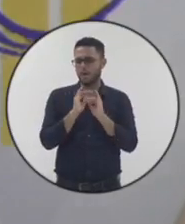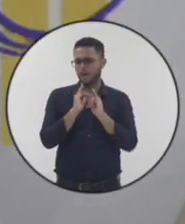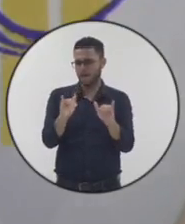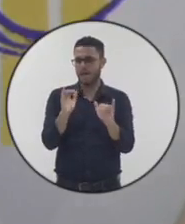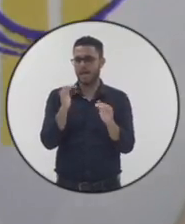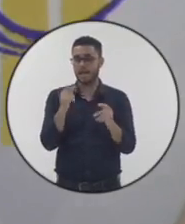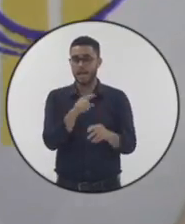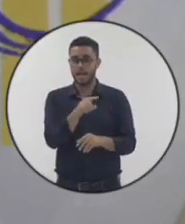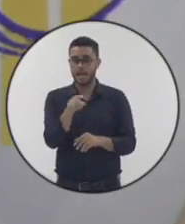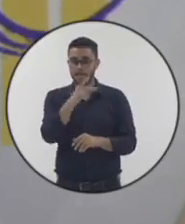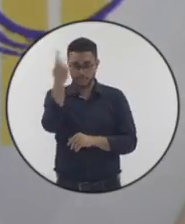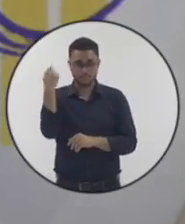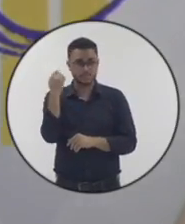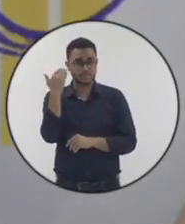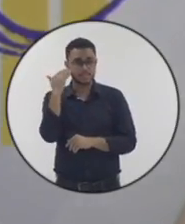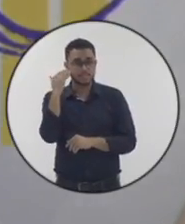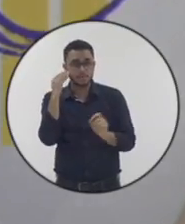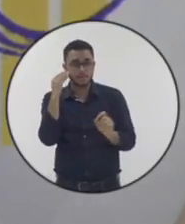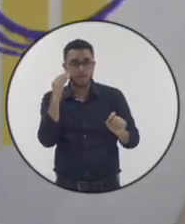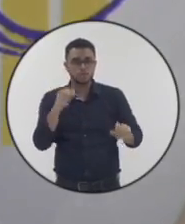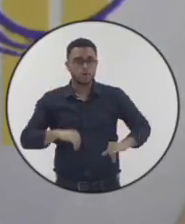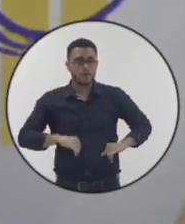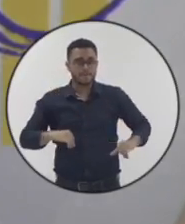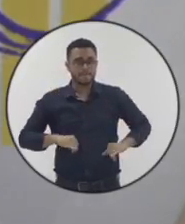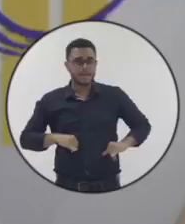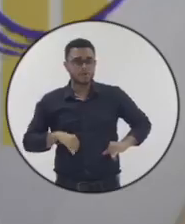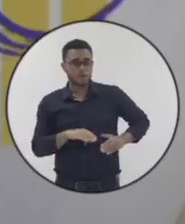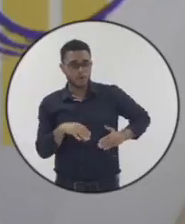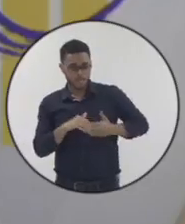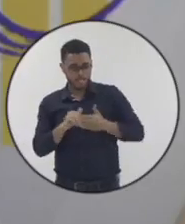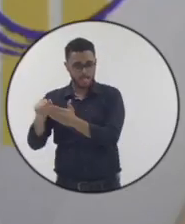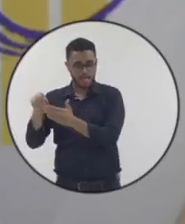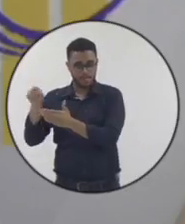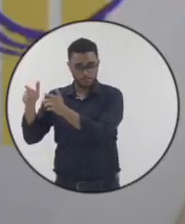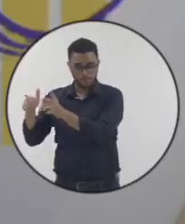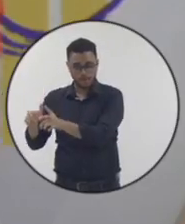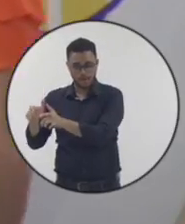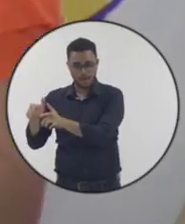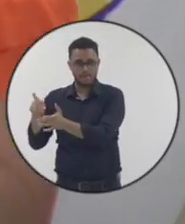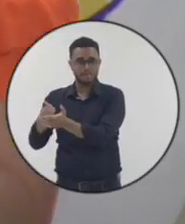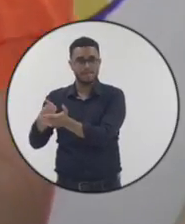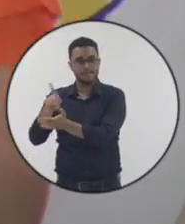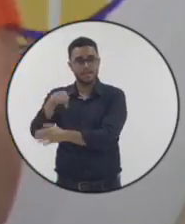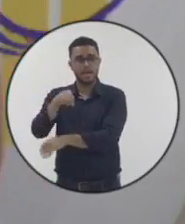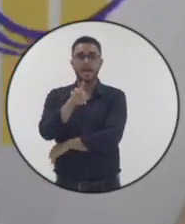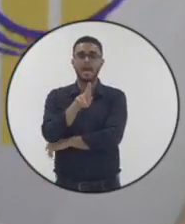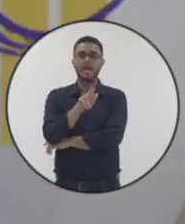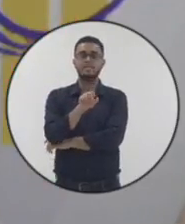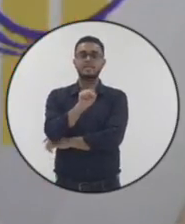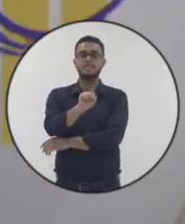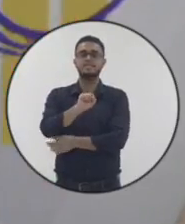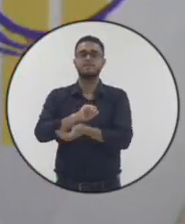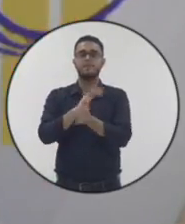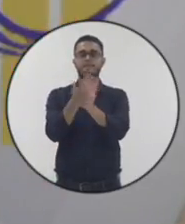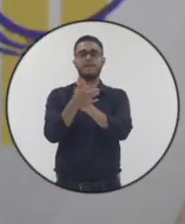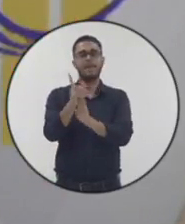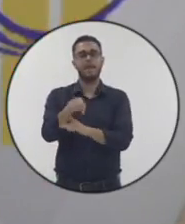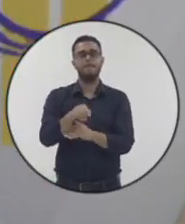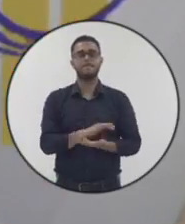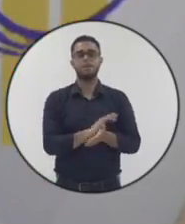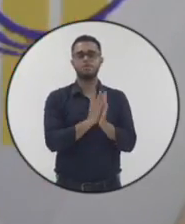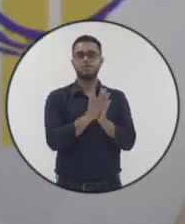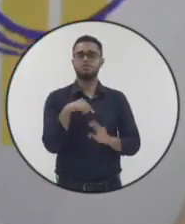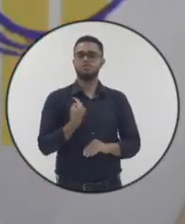é entender que o sofrimento que nos leva a esses lugares é a transfobia, é o preconceito que nós